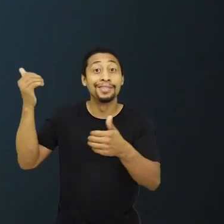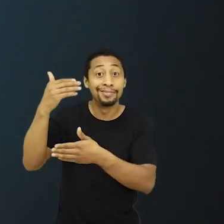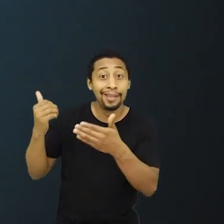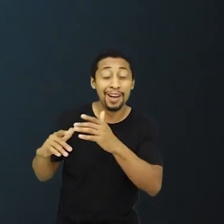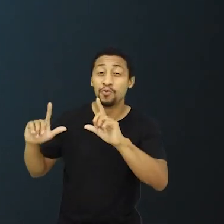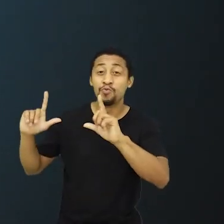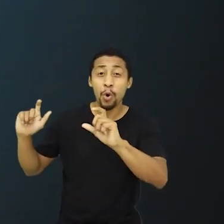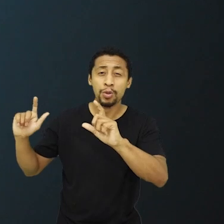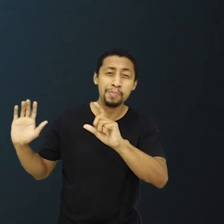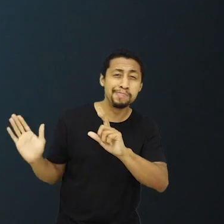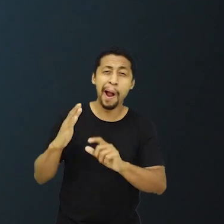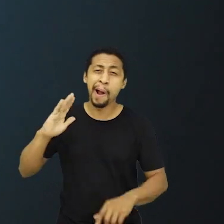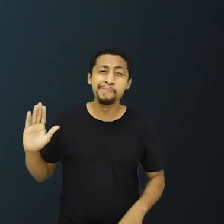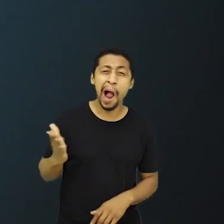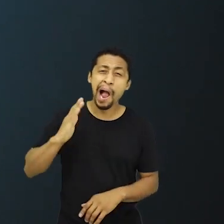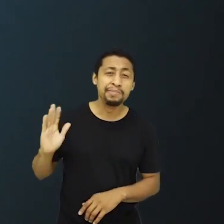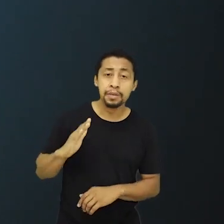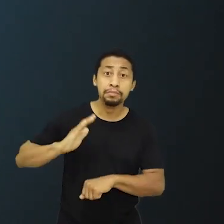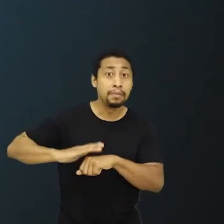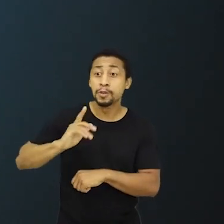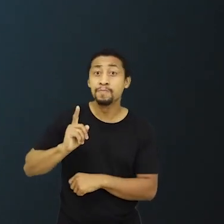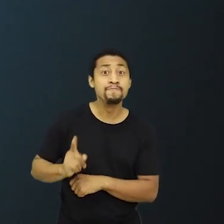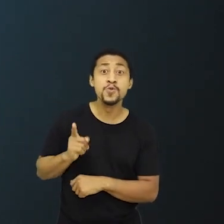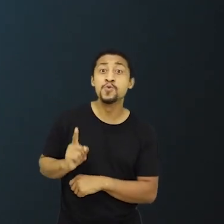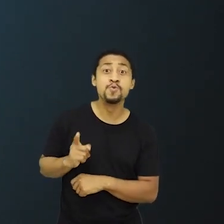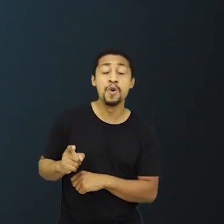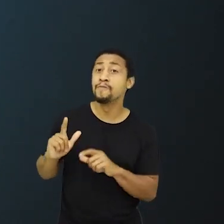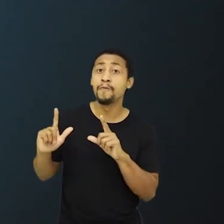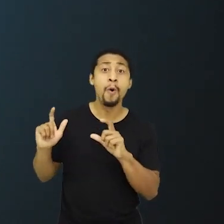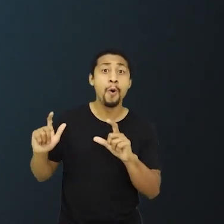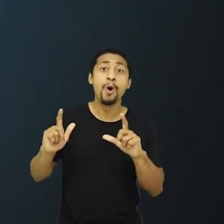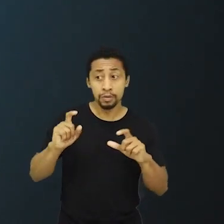tinha mais de 1000 fotos tiradas pelo Vlado.